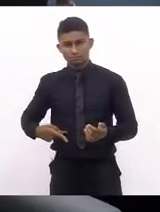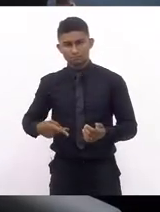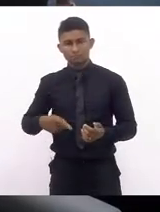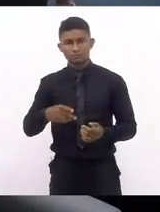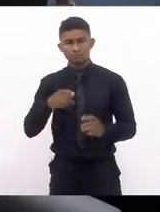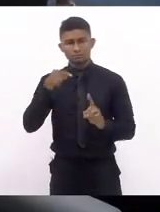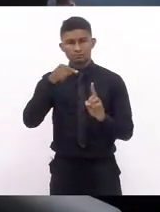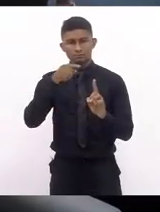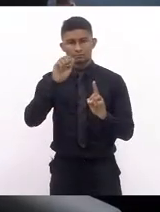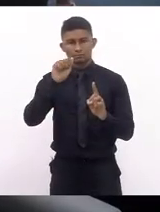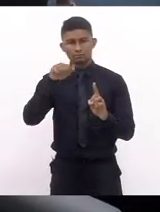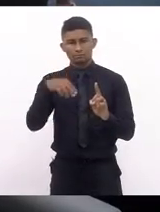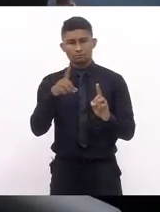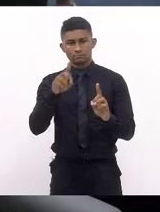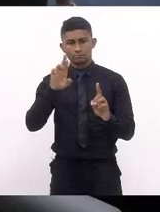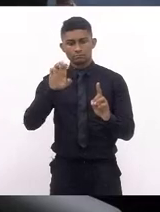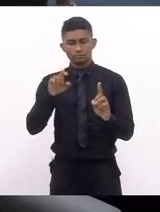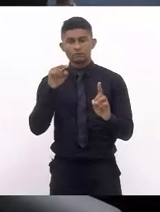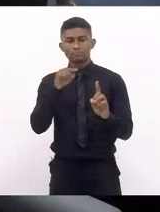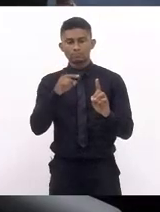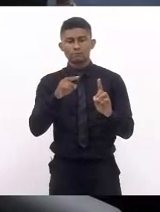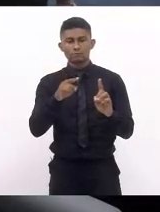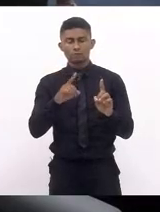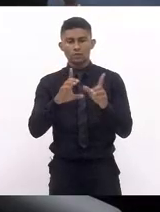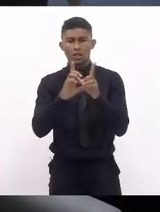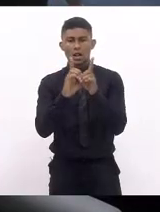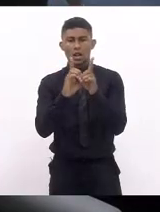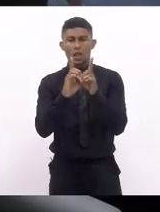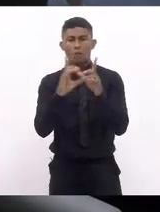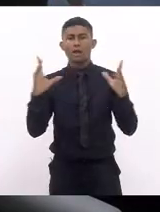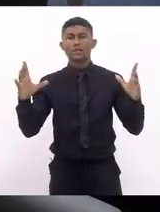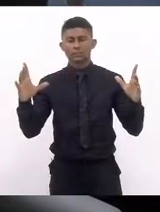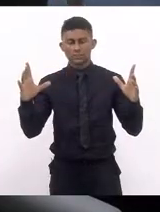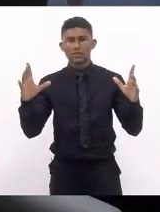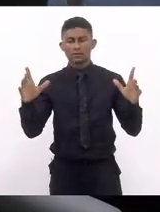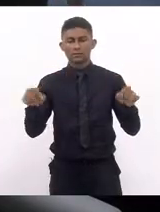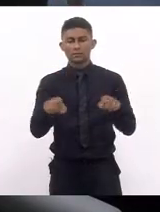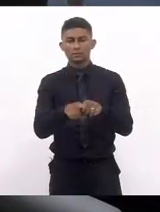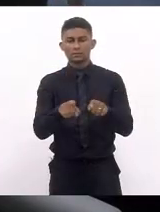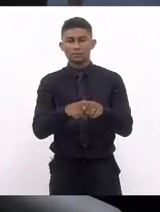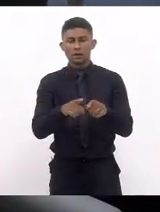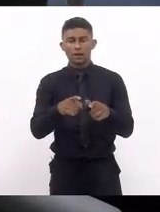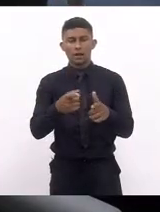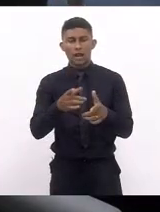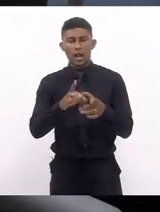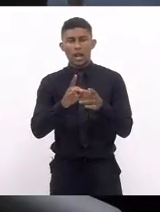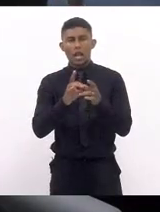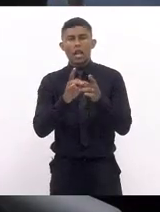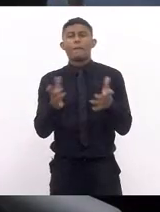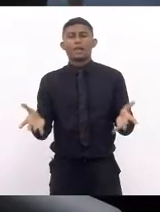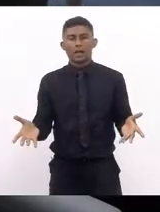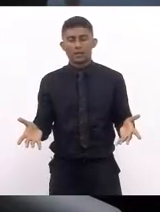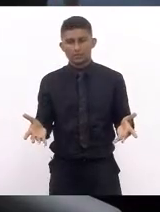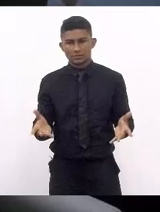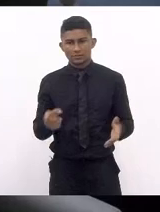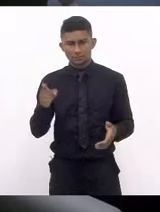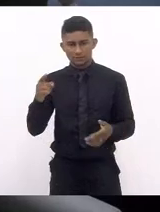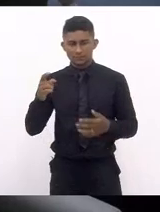Ceciliano dá uma aula de democracia e de independência do executivo